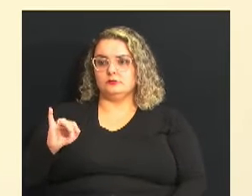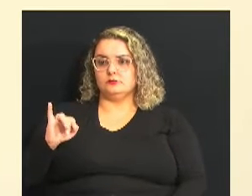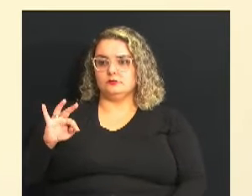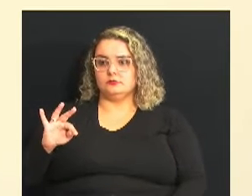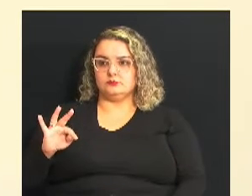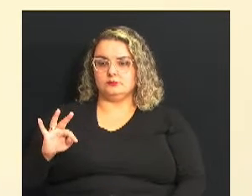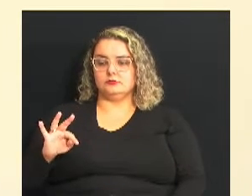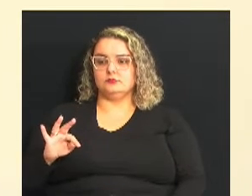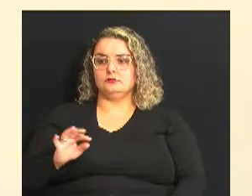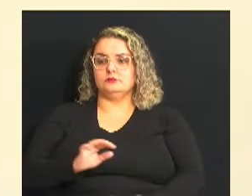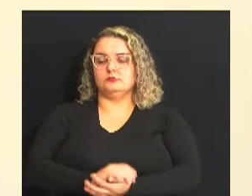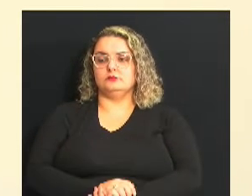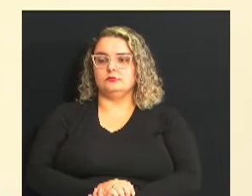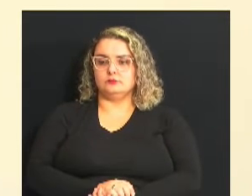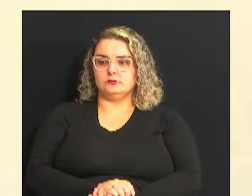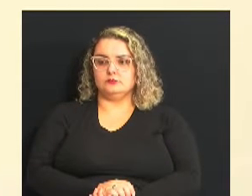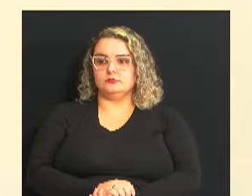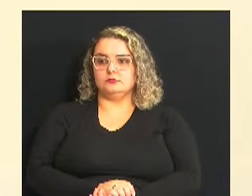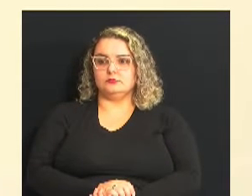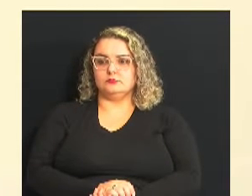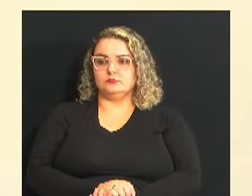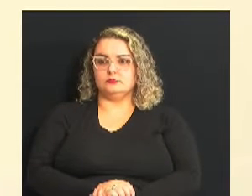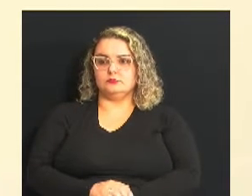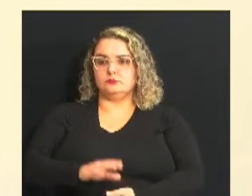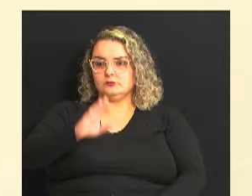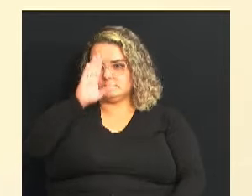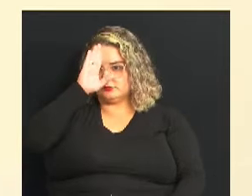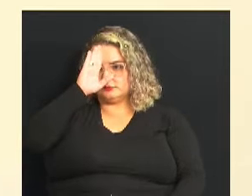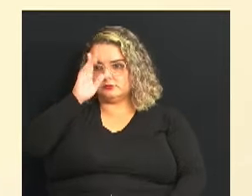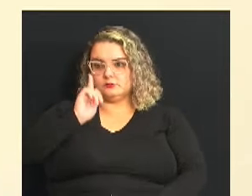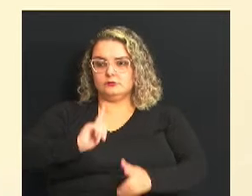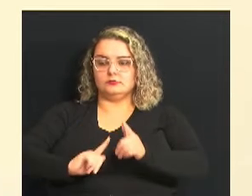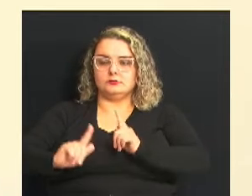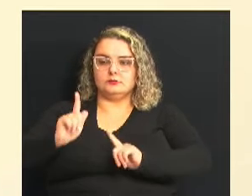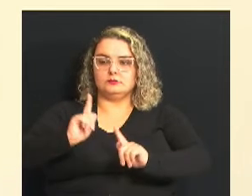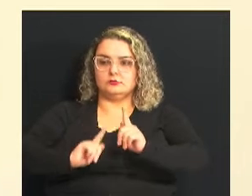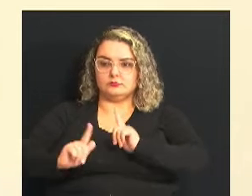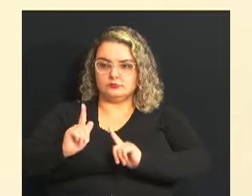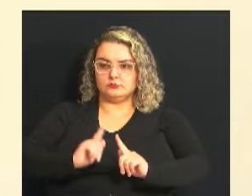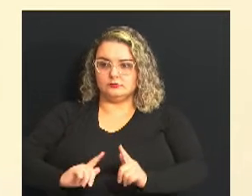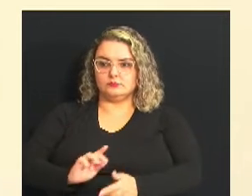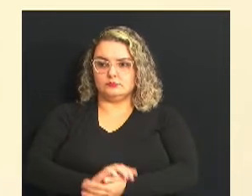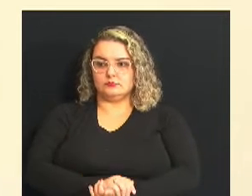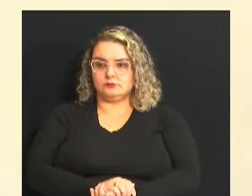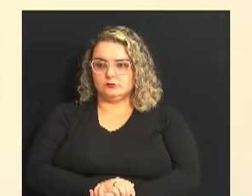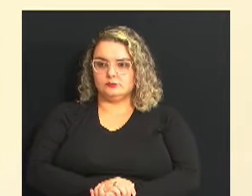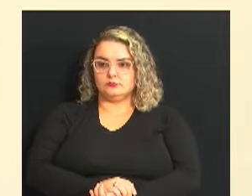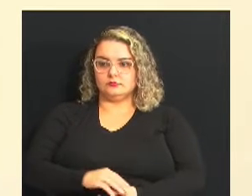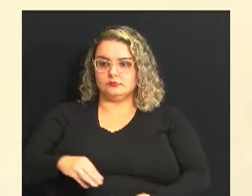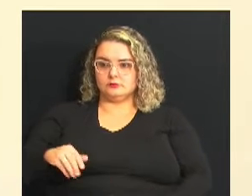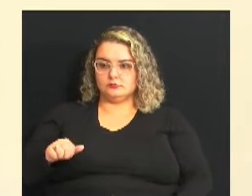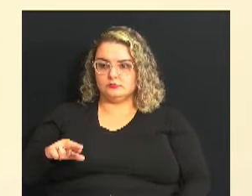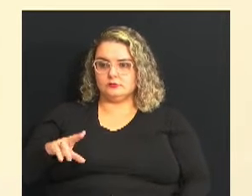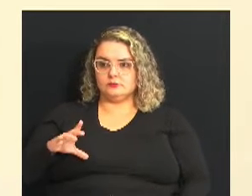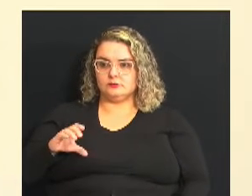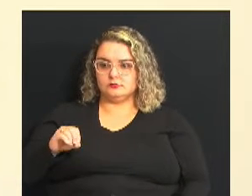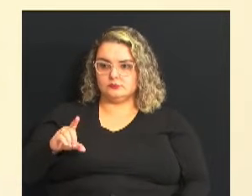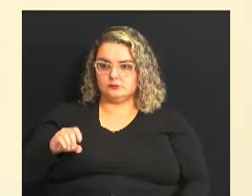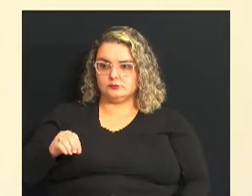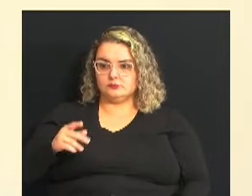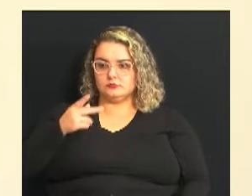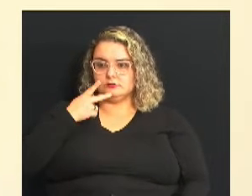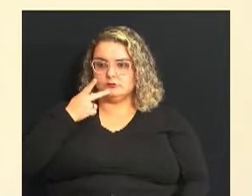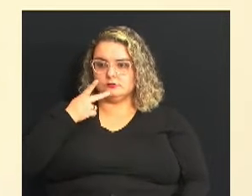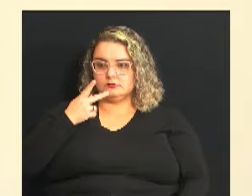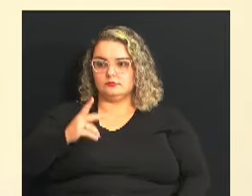praticamente principal de gestão, né. E como o Marcelo bem pontuou com relação ao Linux,